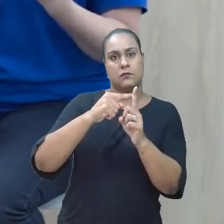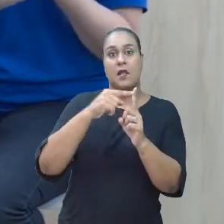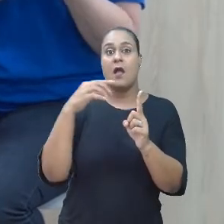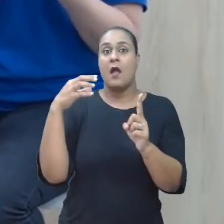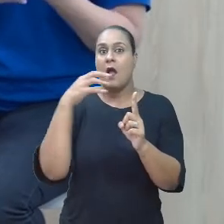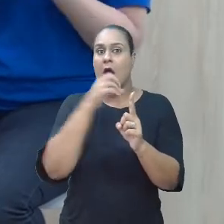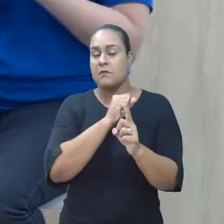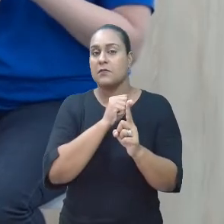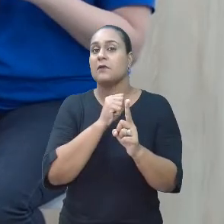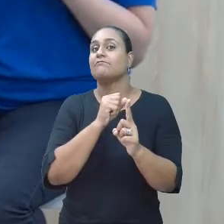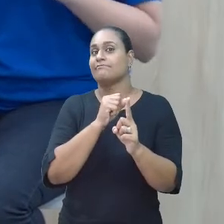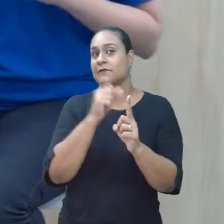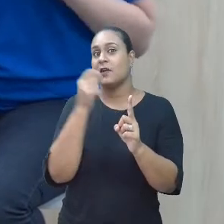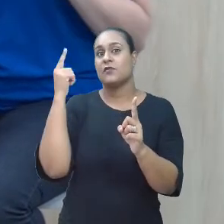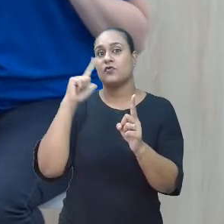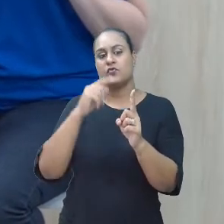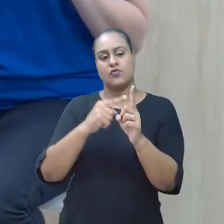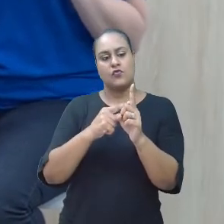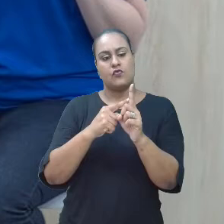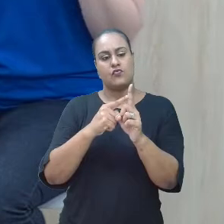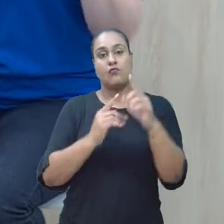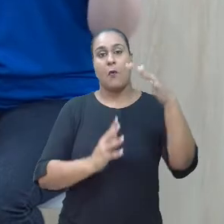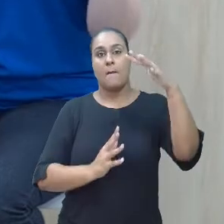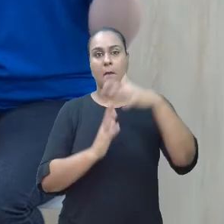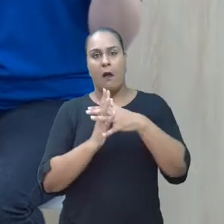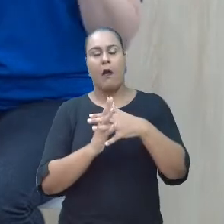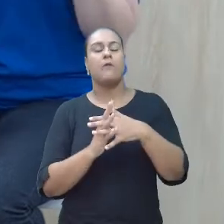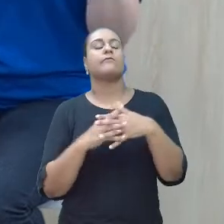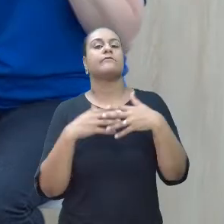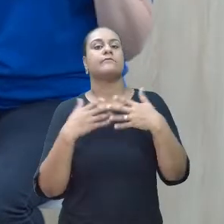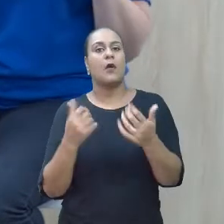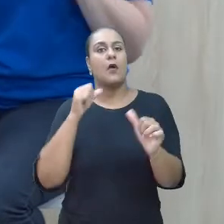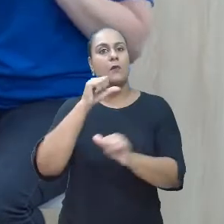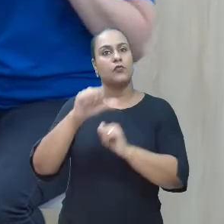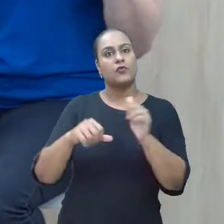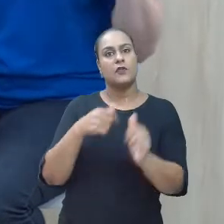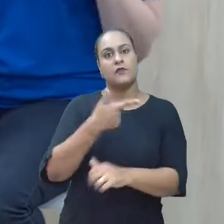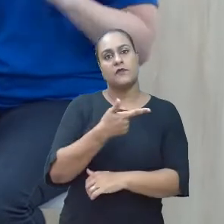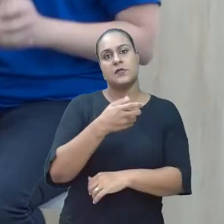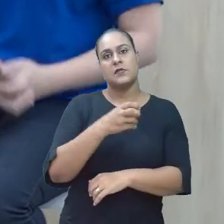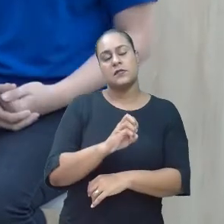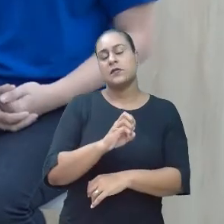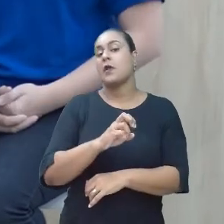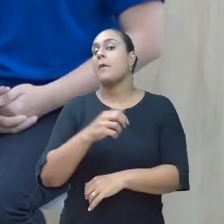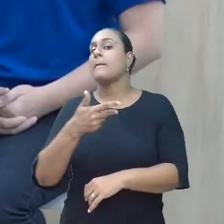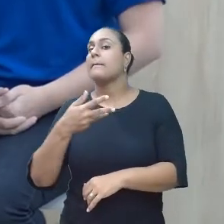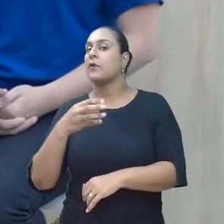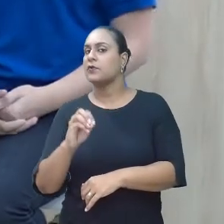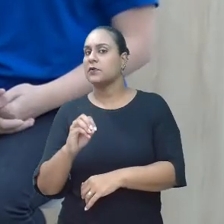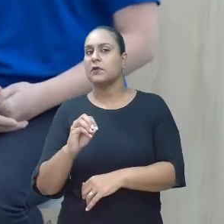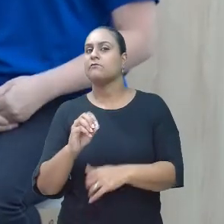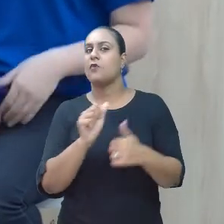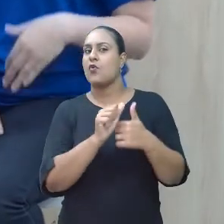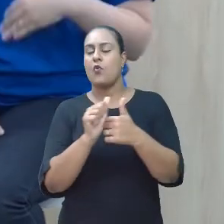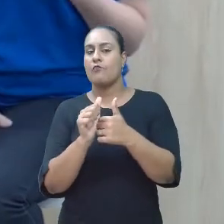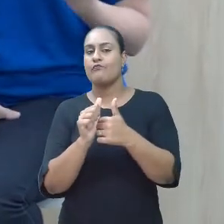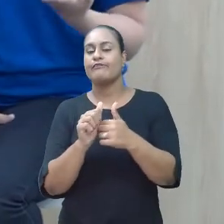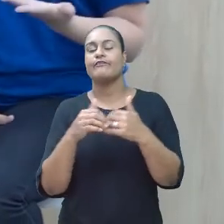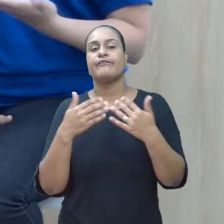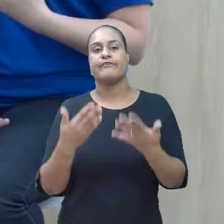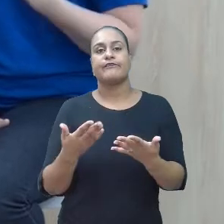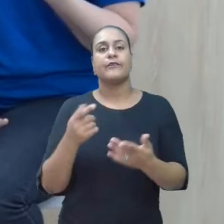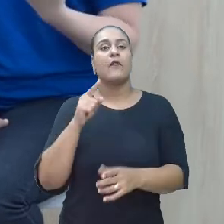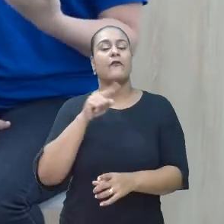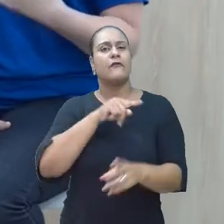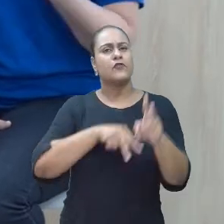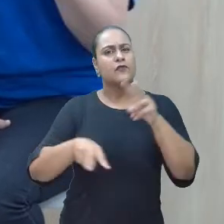rápida, para que a gente consiga atingir essa temperatura, né? Não é uma mudança do 25 para o 30 sem esse acompanhamento, tá, gente? Então, quando vocês